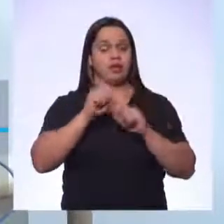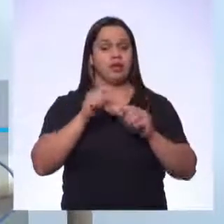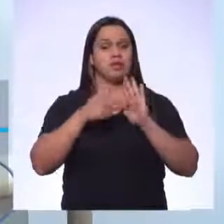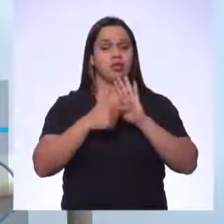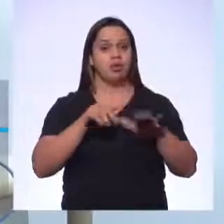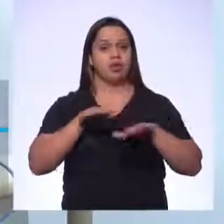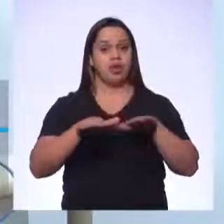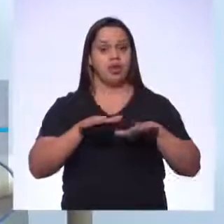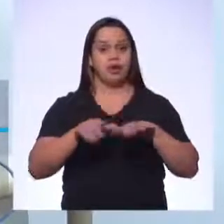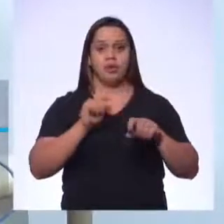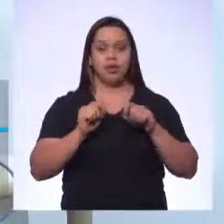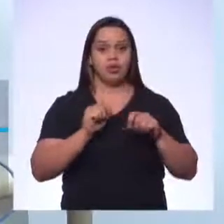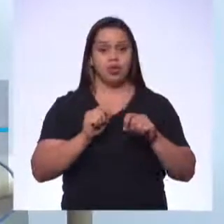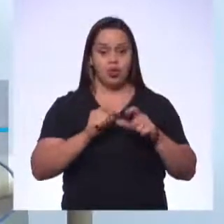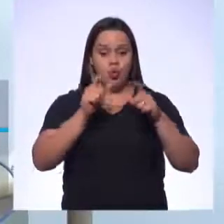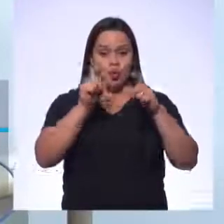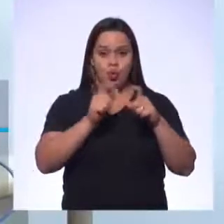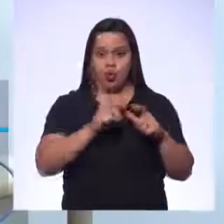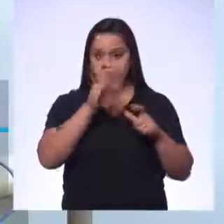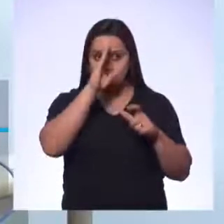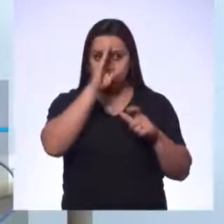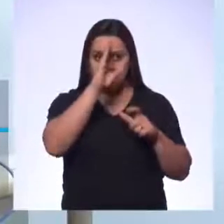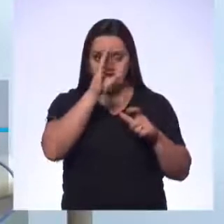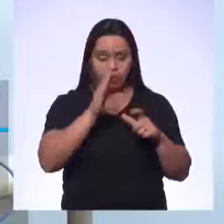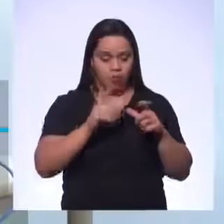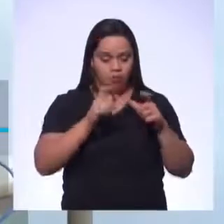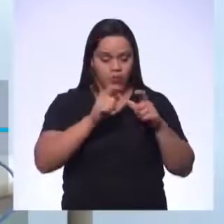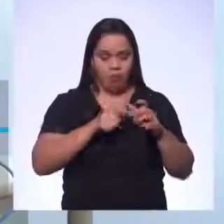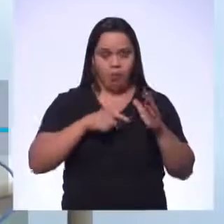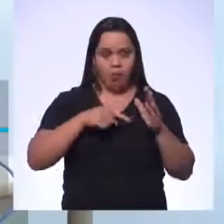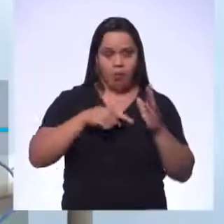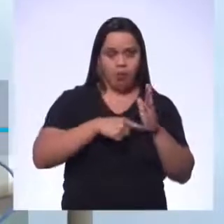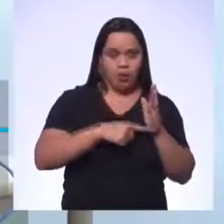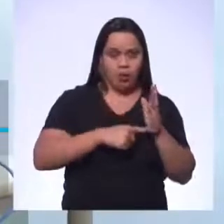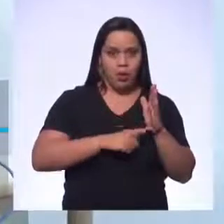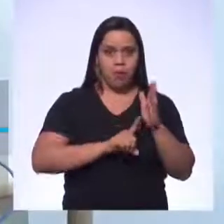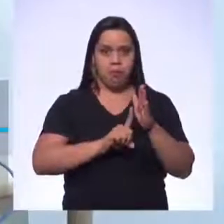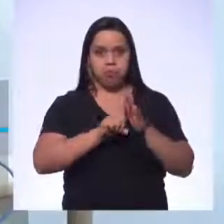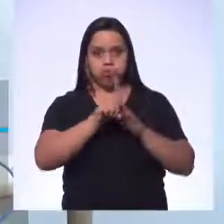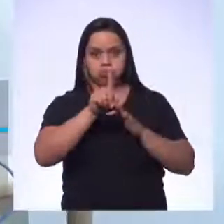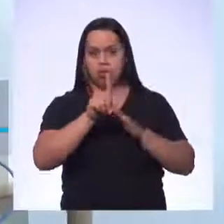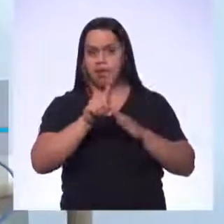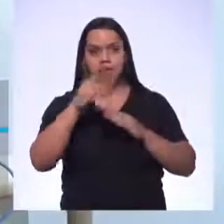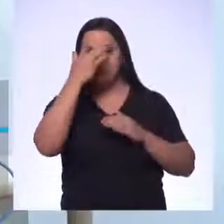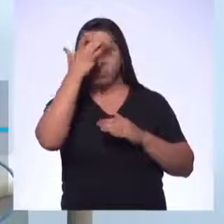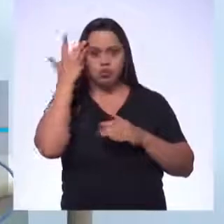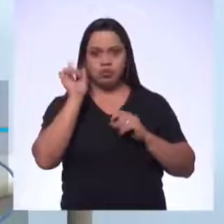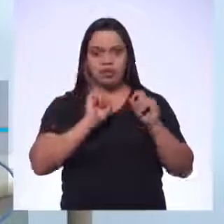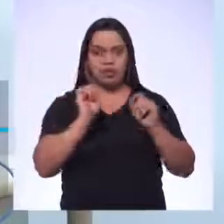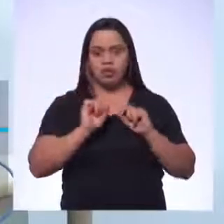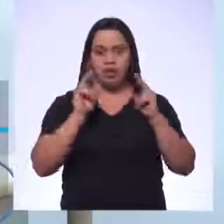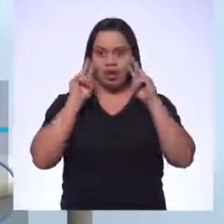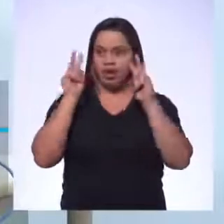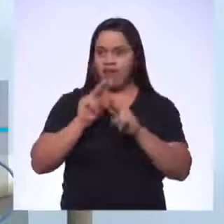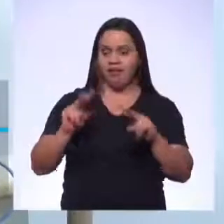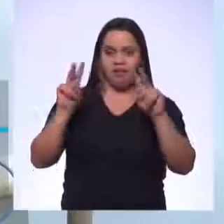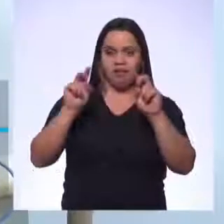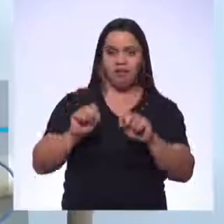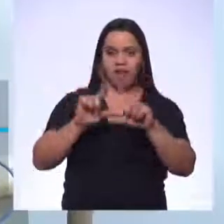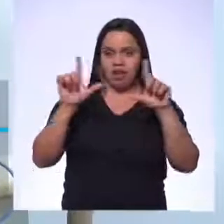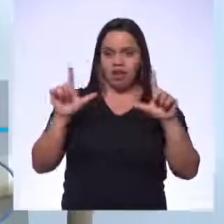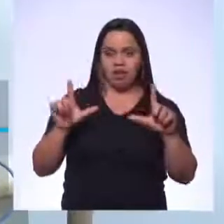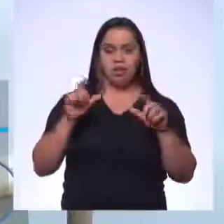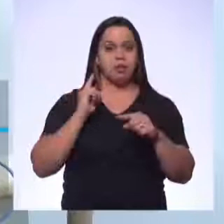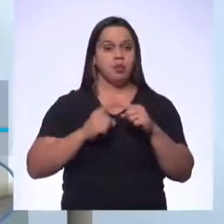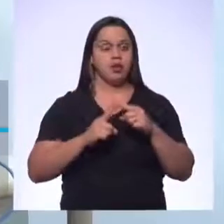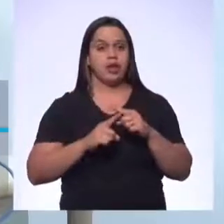terremoto e mostrou lá o hipocentro e o epicentro, né? E muita gente não sabe o que é isso, mesmo vendo na imagem. É